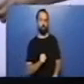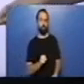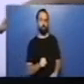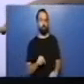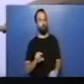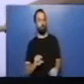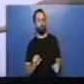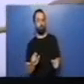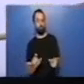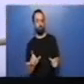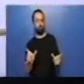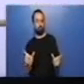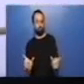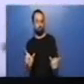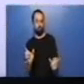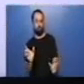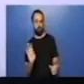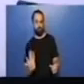a altura aqui